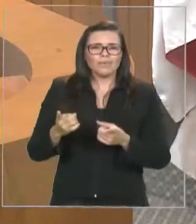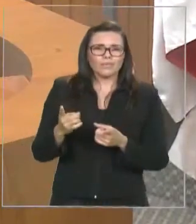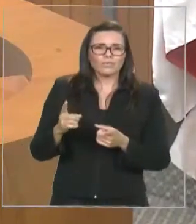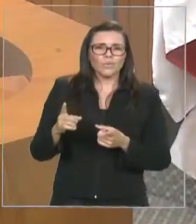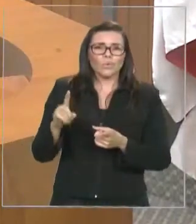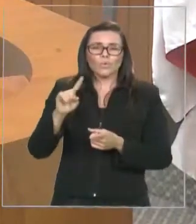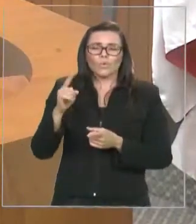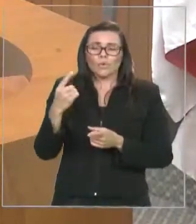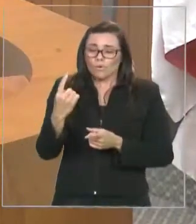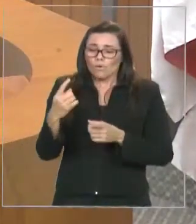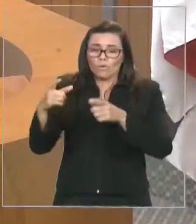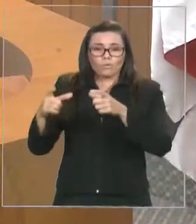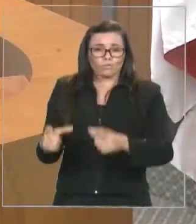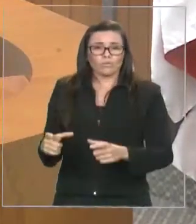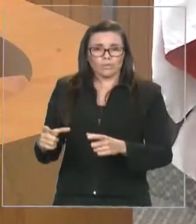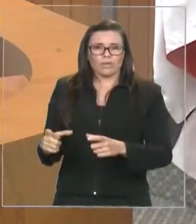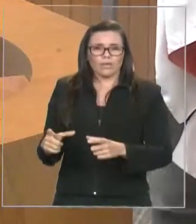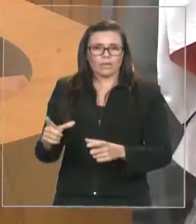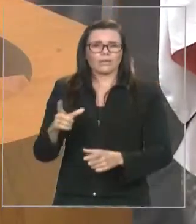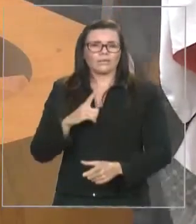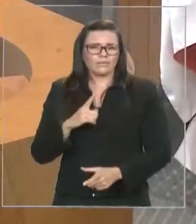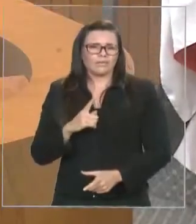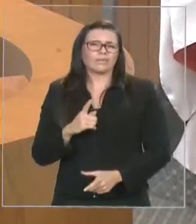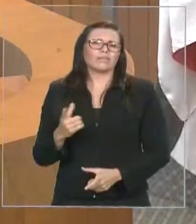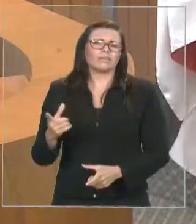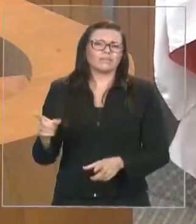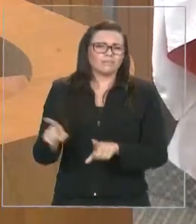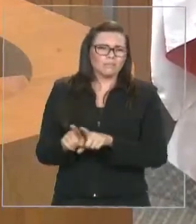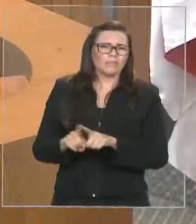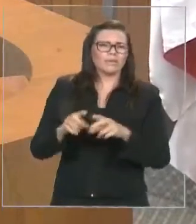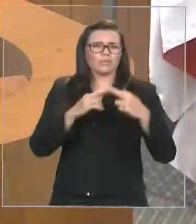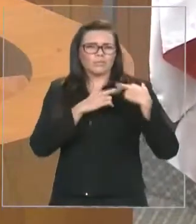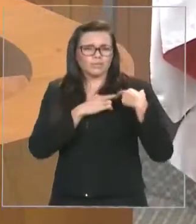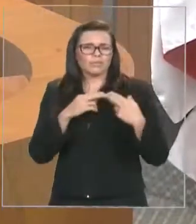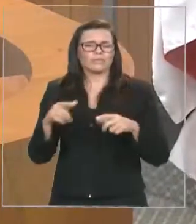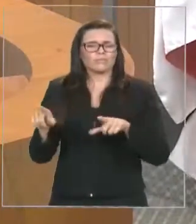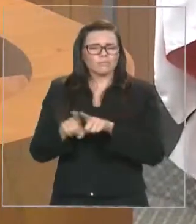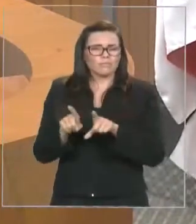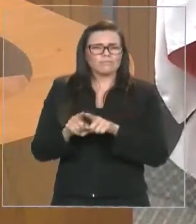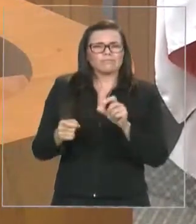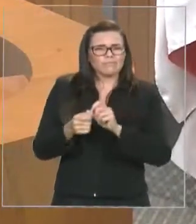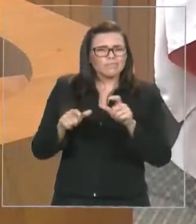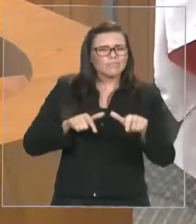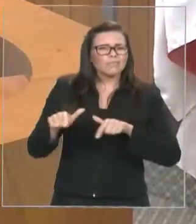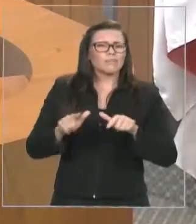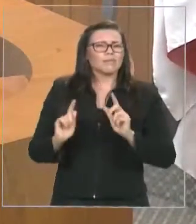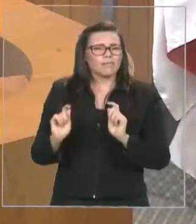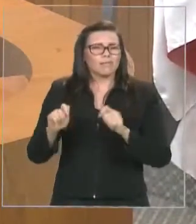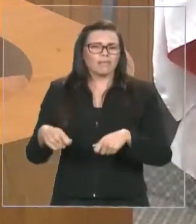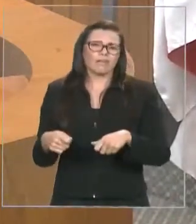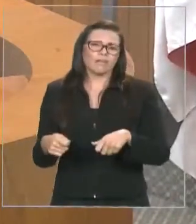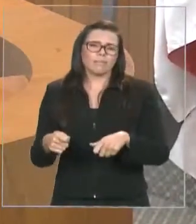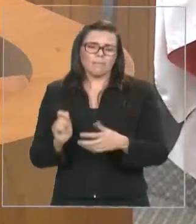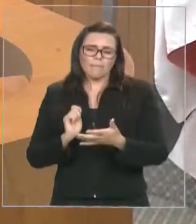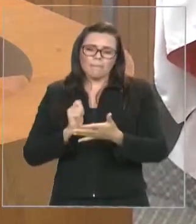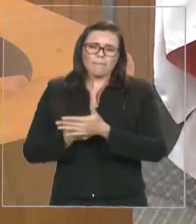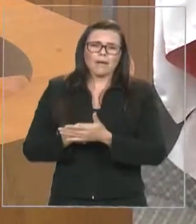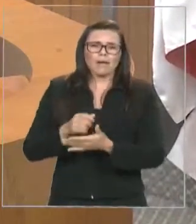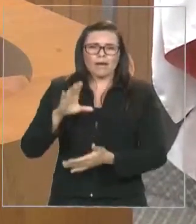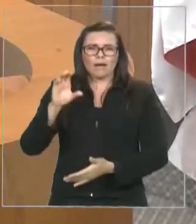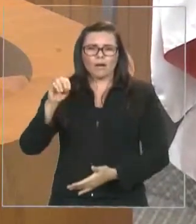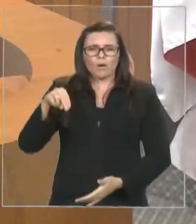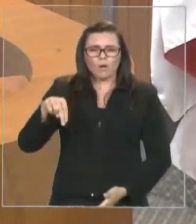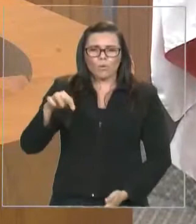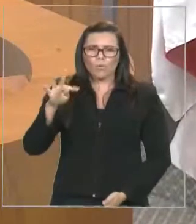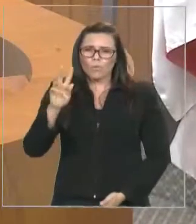fila às 5 horas da manhã, pessoas deitadas no chão esperando para ser atendido, pessoas esperando para ser